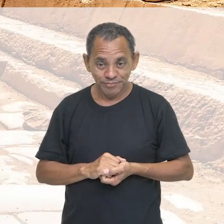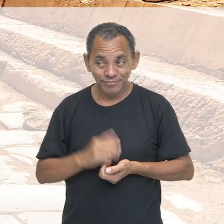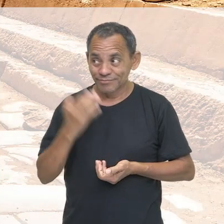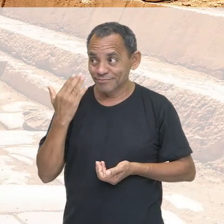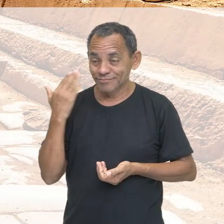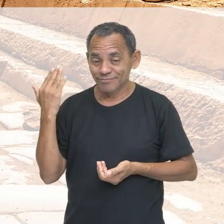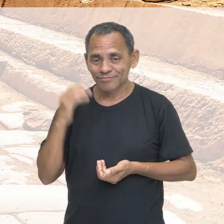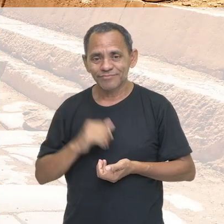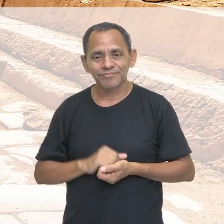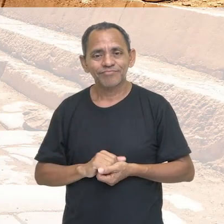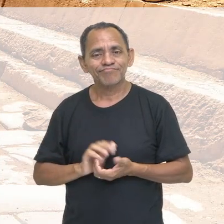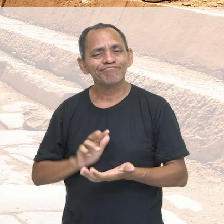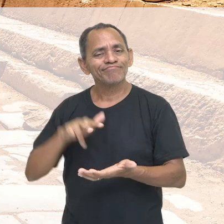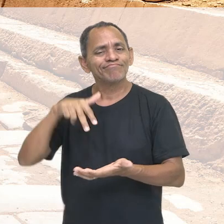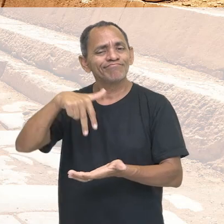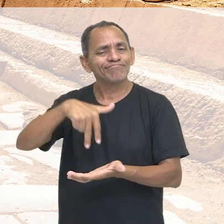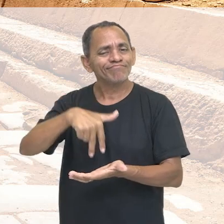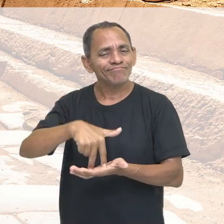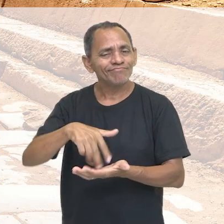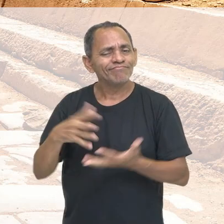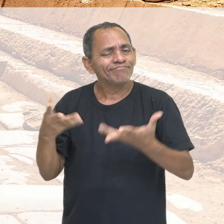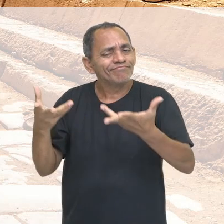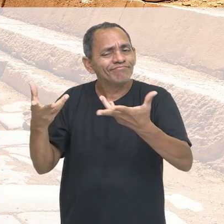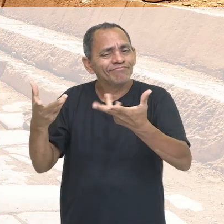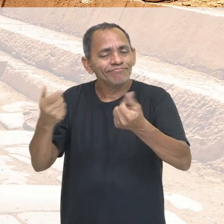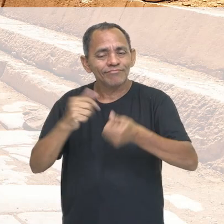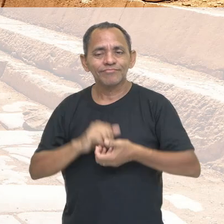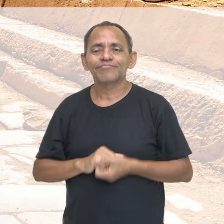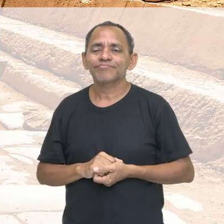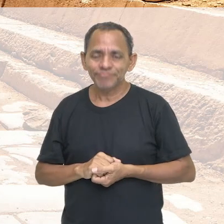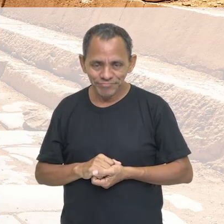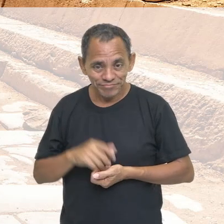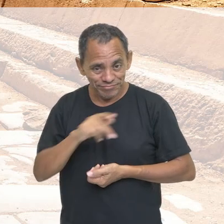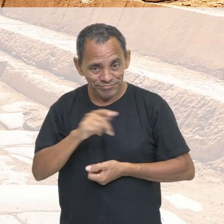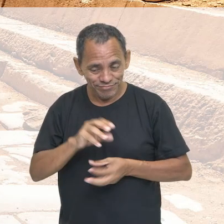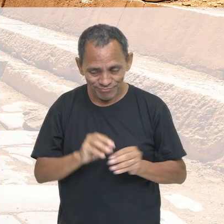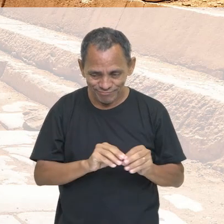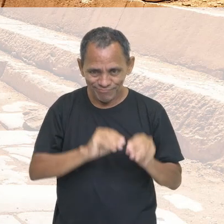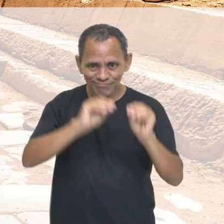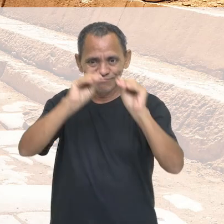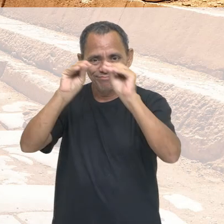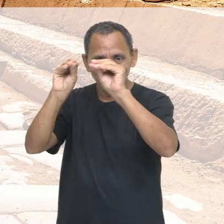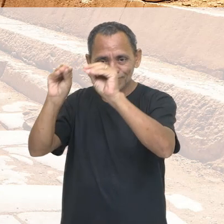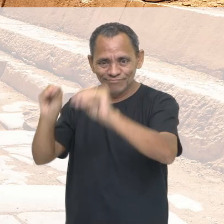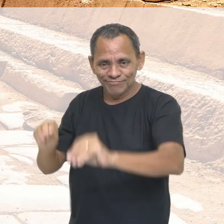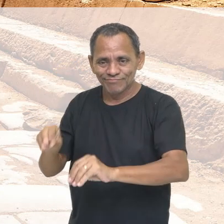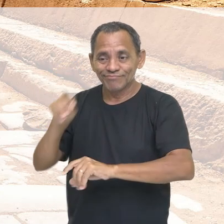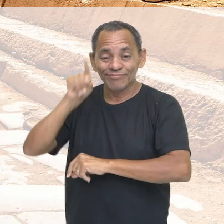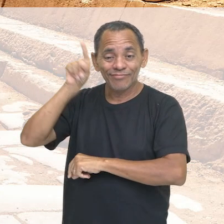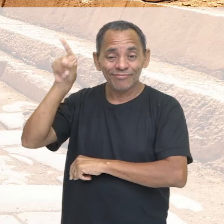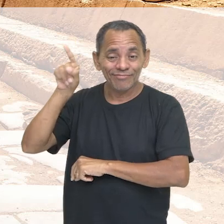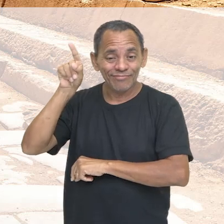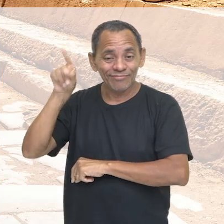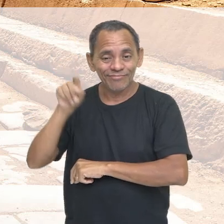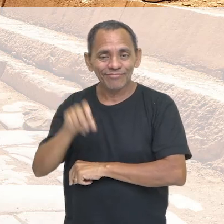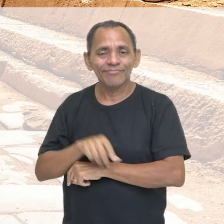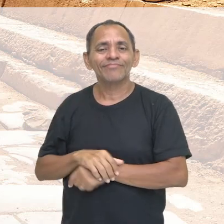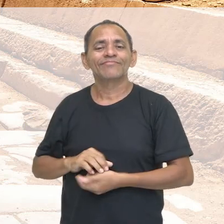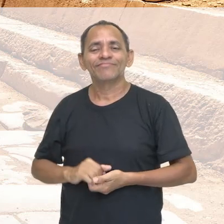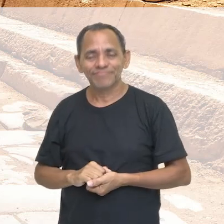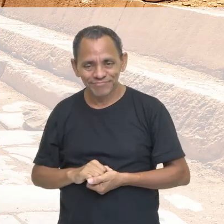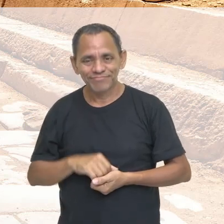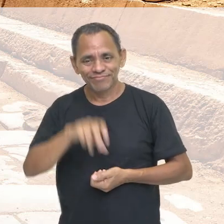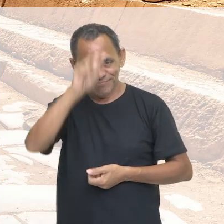Olha só que maravilha, né? O professor foi transportado para o Egito